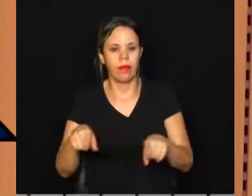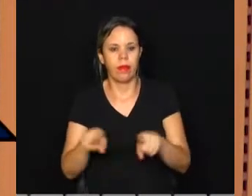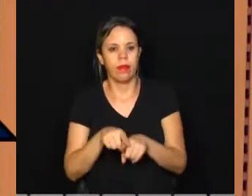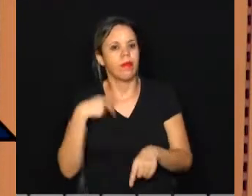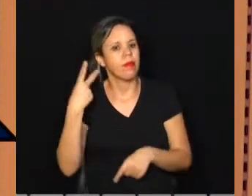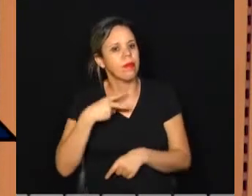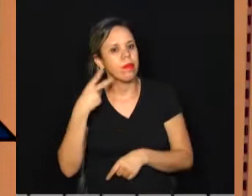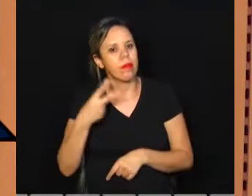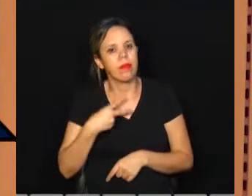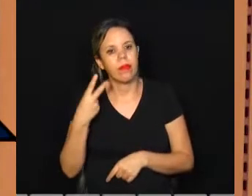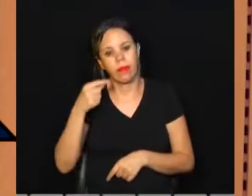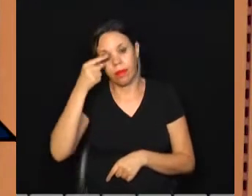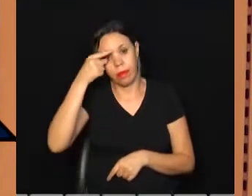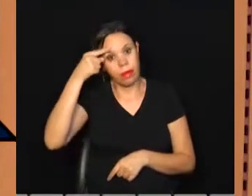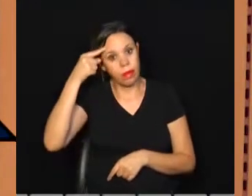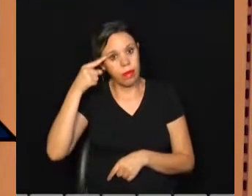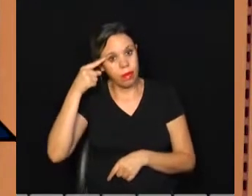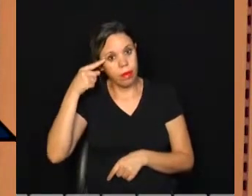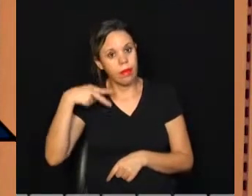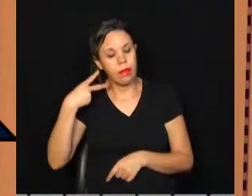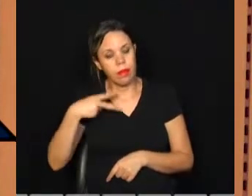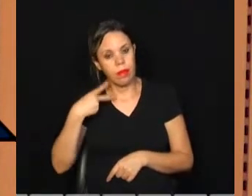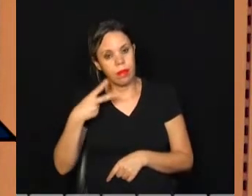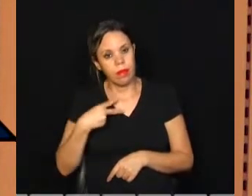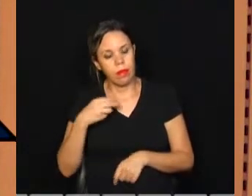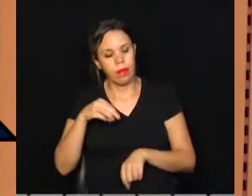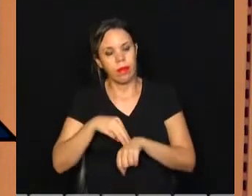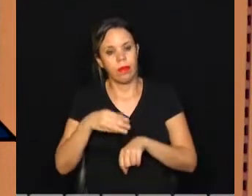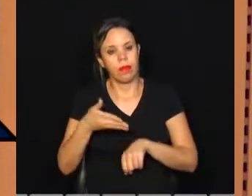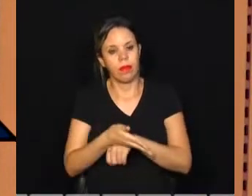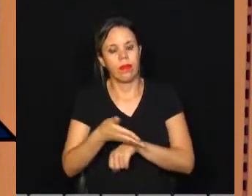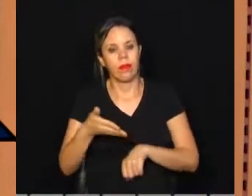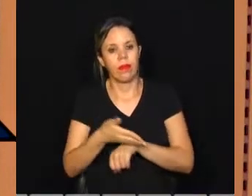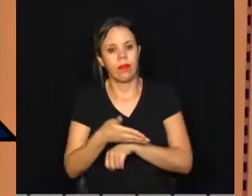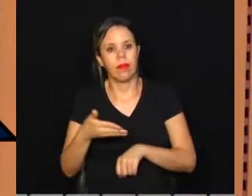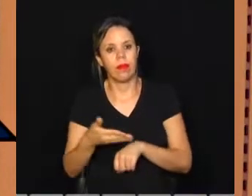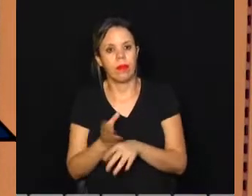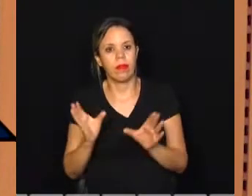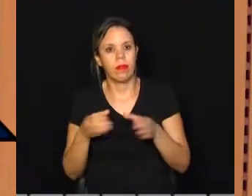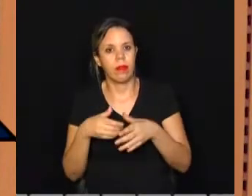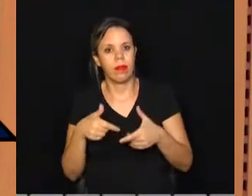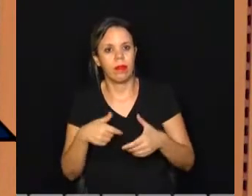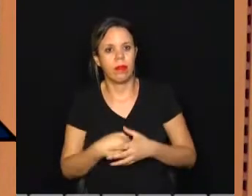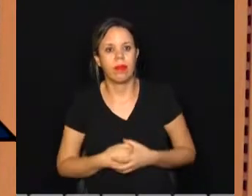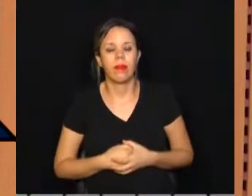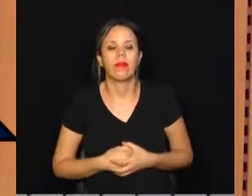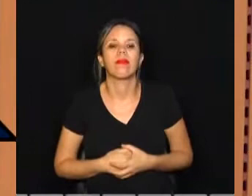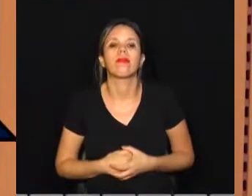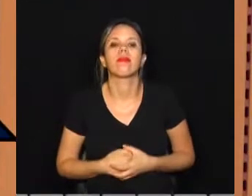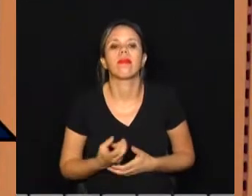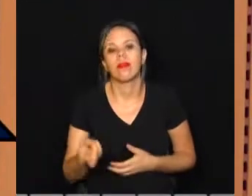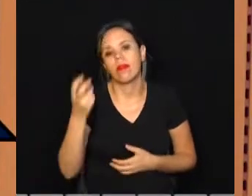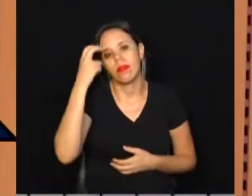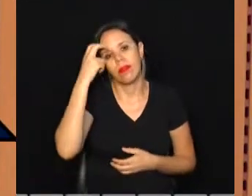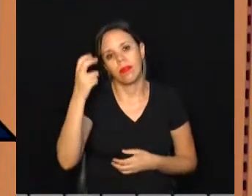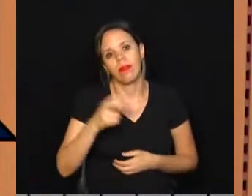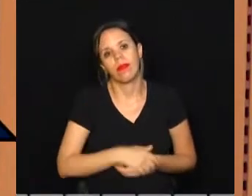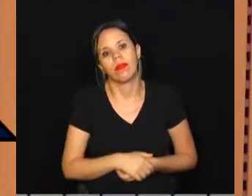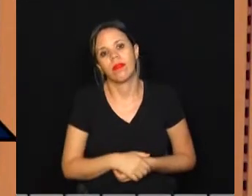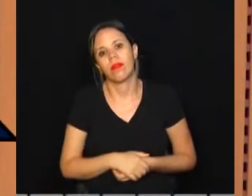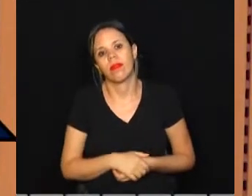vereadora Paola Miguel, que é vereadora e membro aqui da Comissão de Cultura,